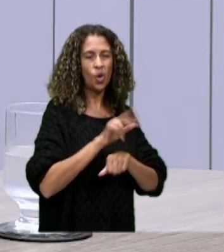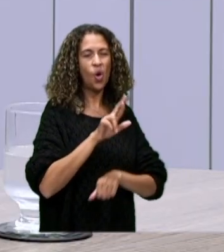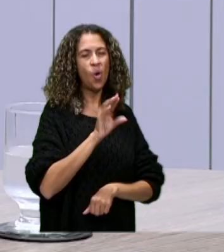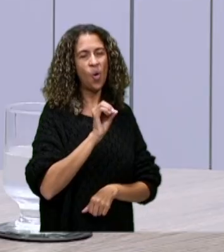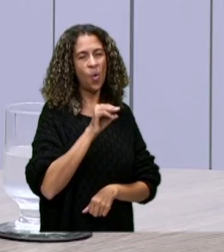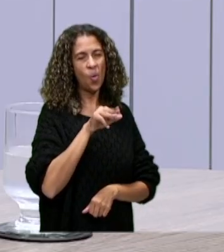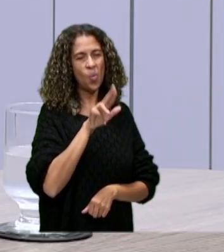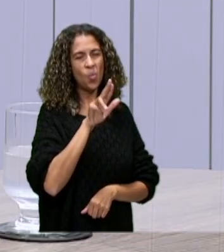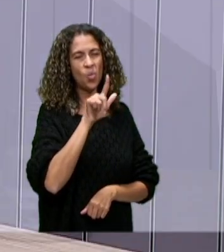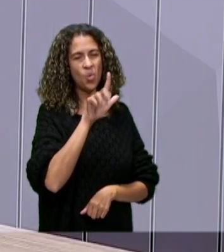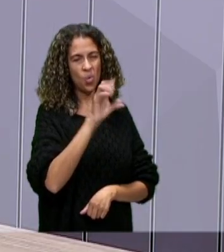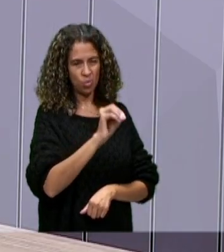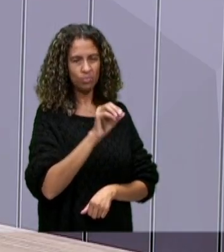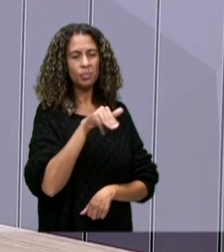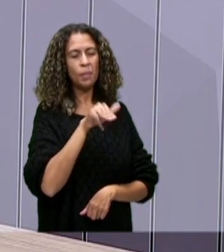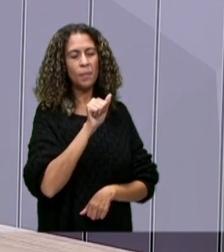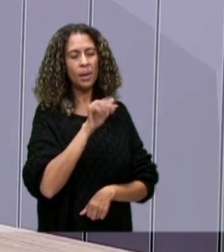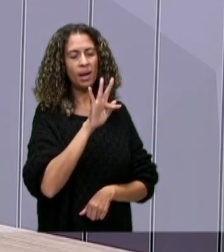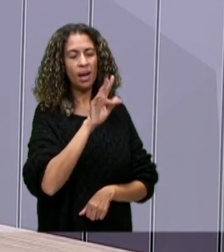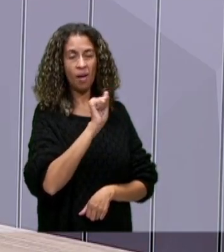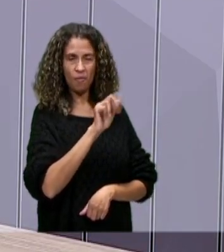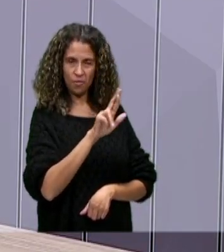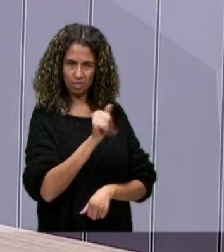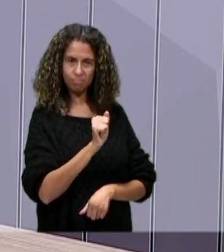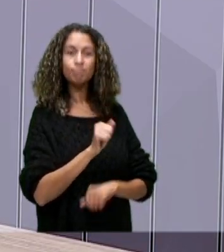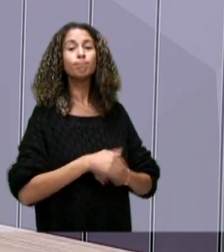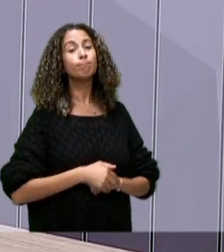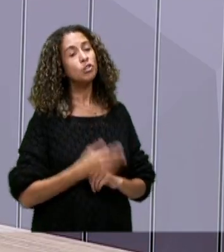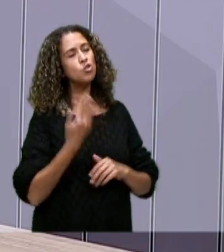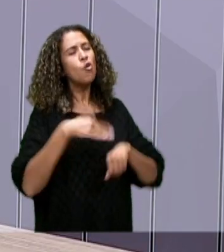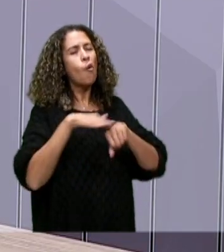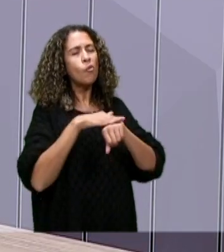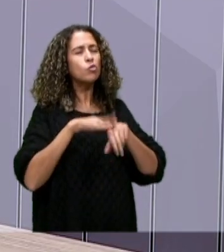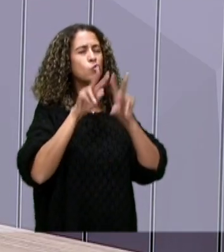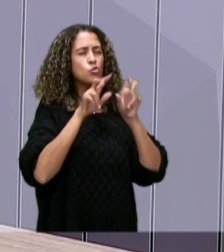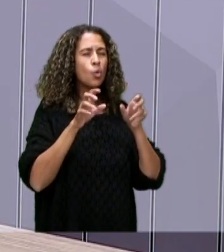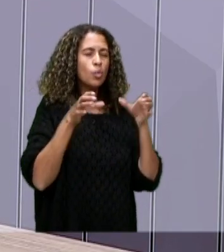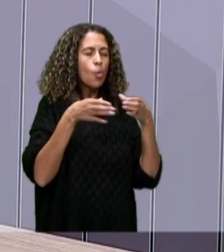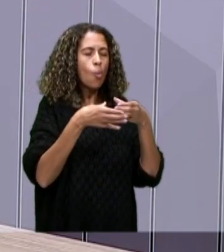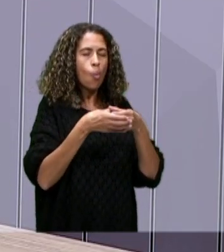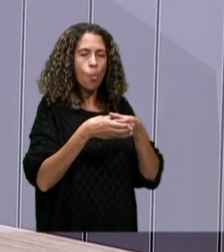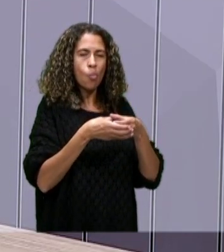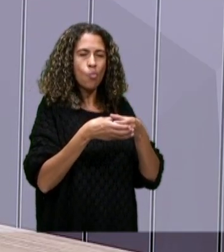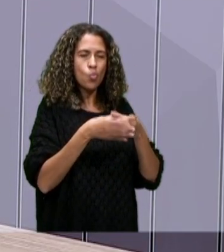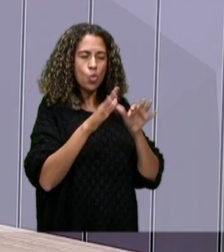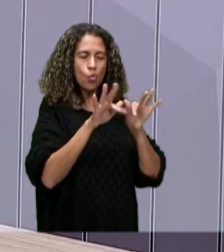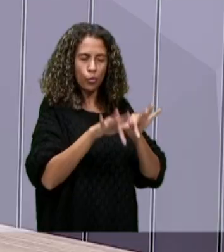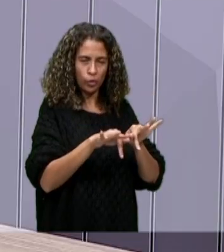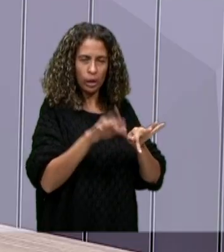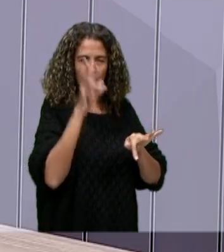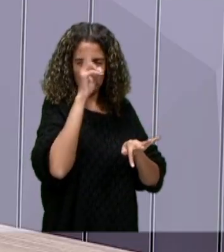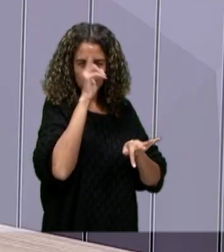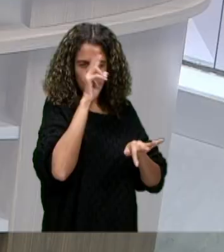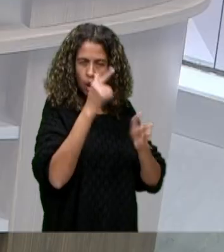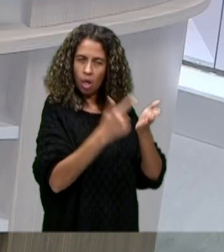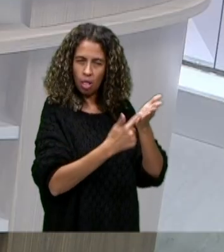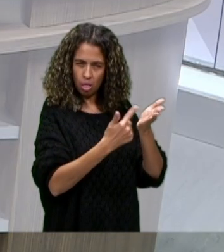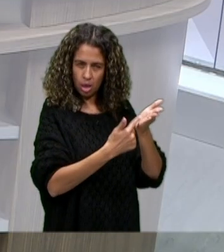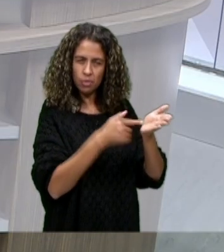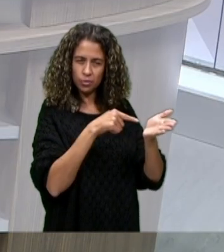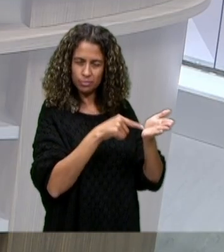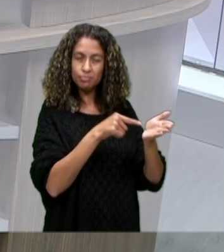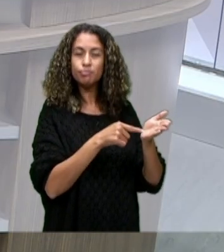Mafra. Rômulo, a gente falava, né, desse núcleo do fim da história, que